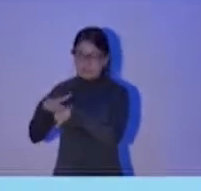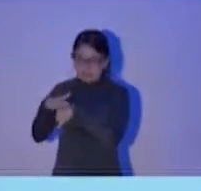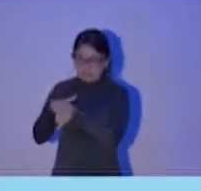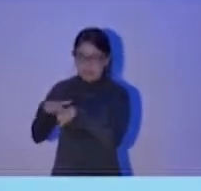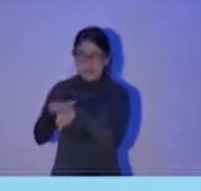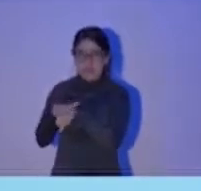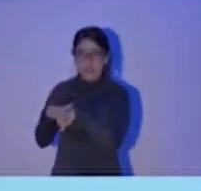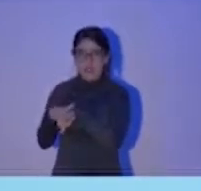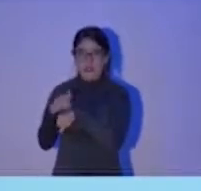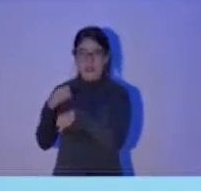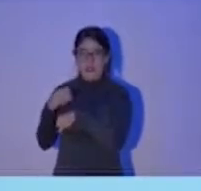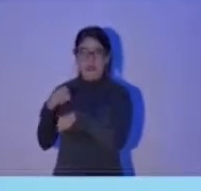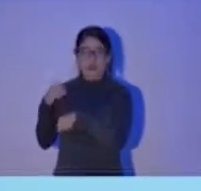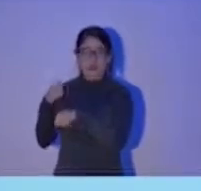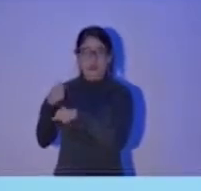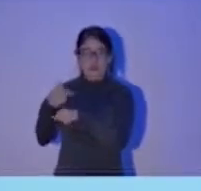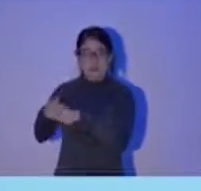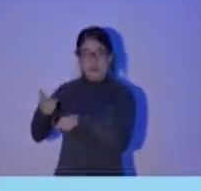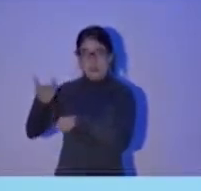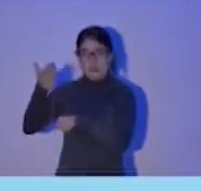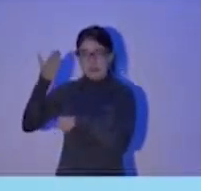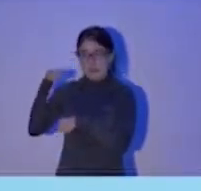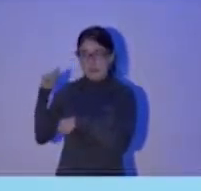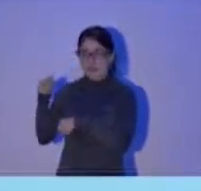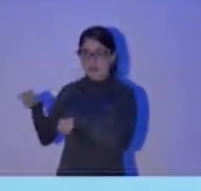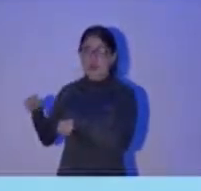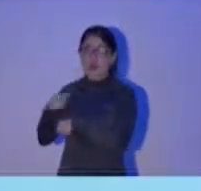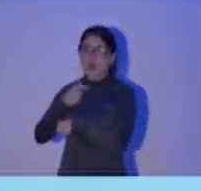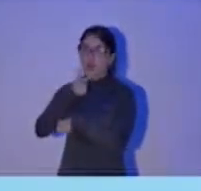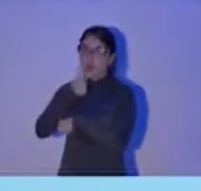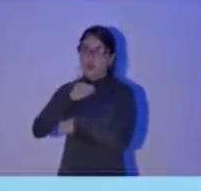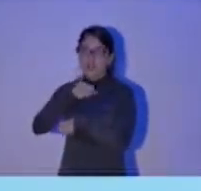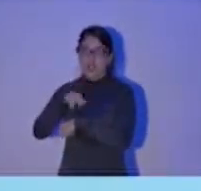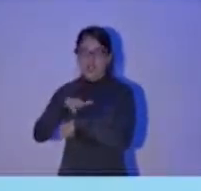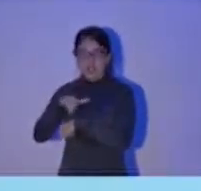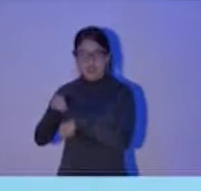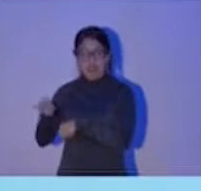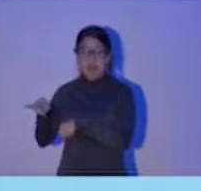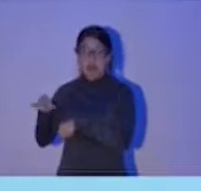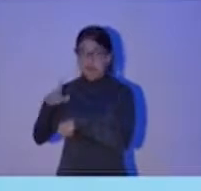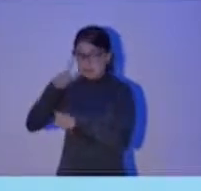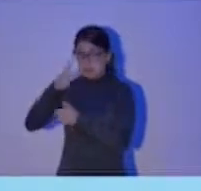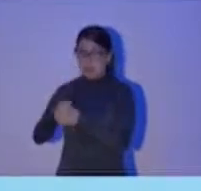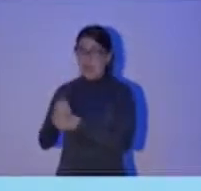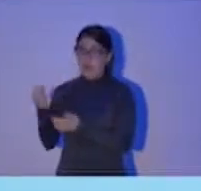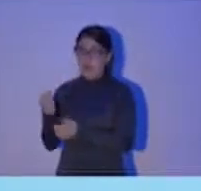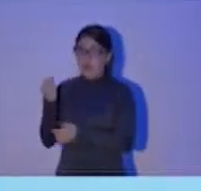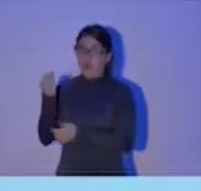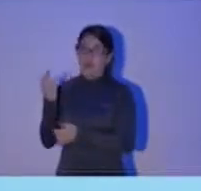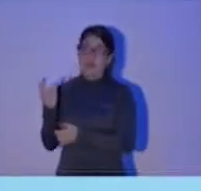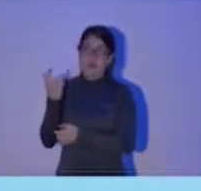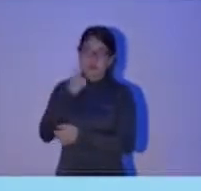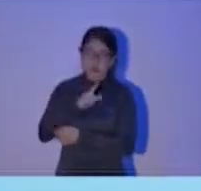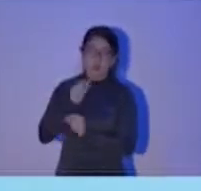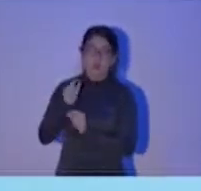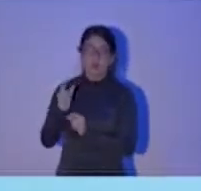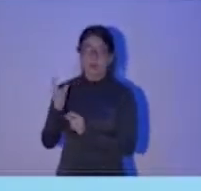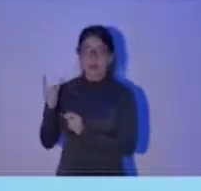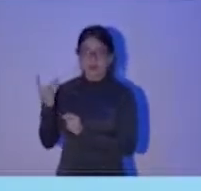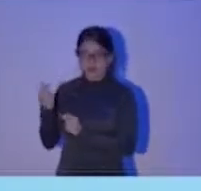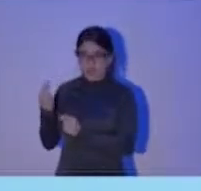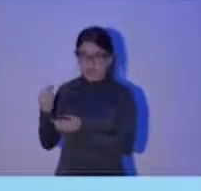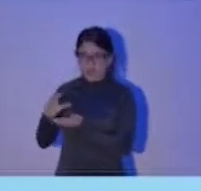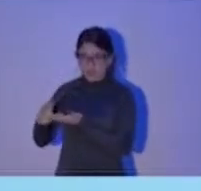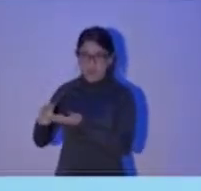sentido de destravar alguns recursos, né, que existem aí para as formações, né? Isso é uma